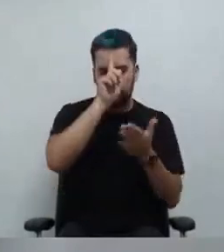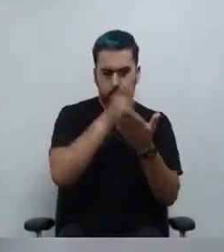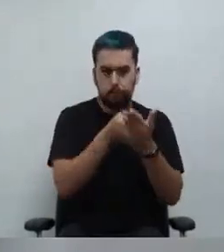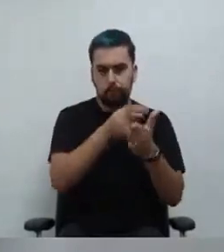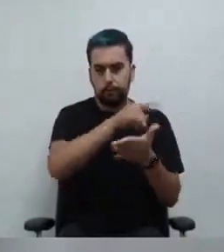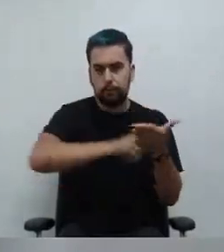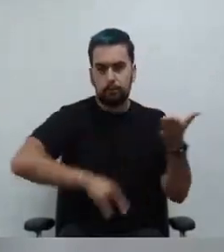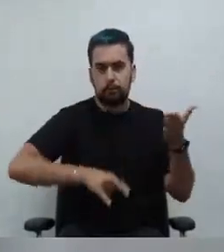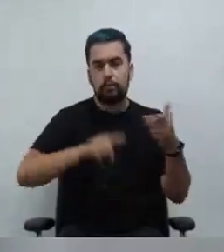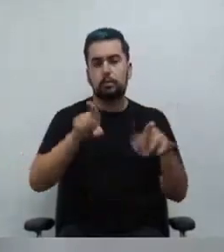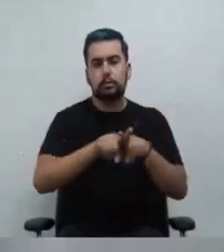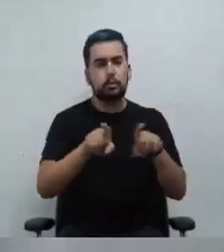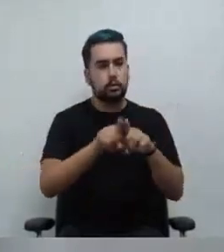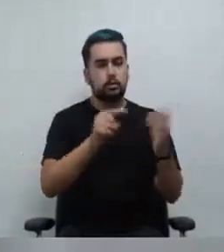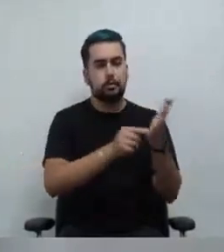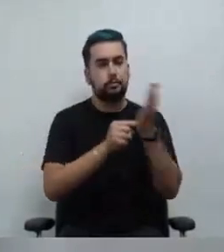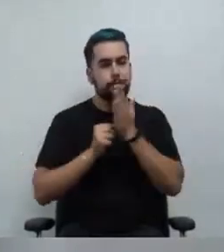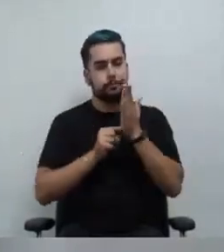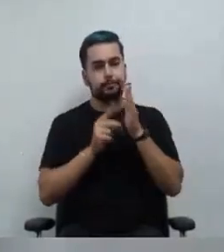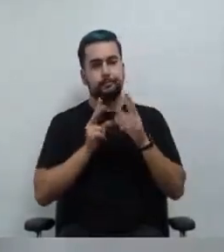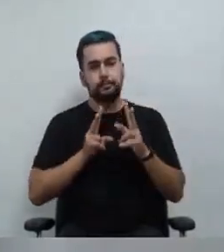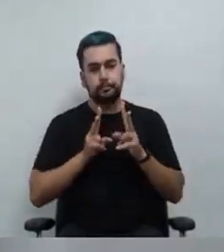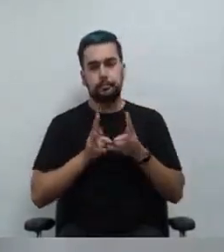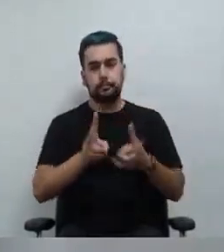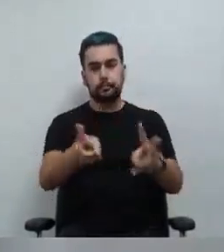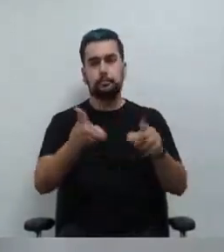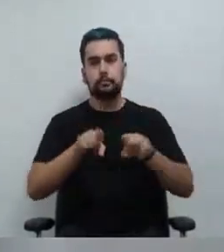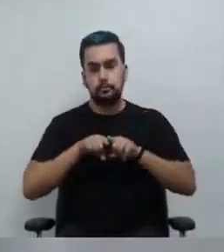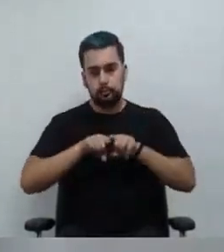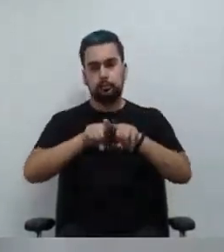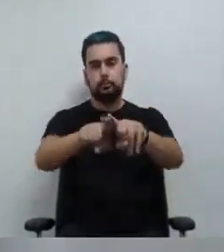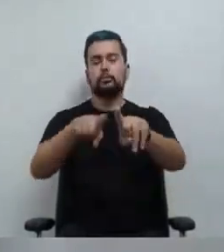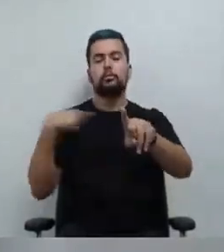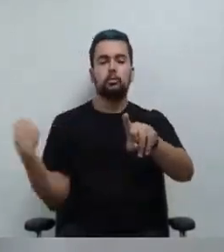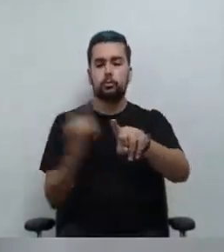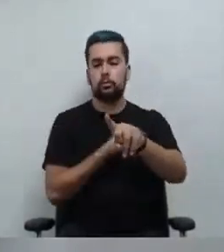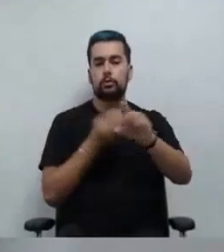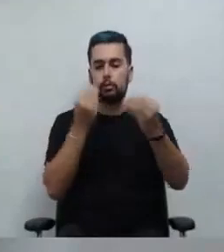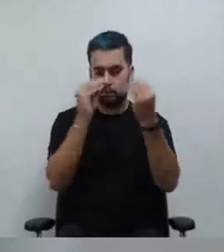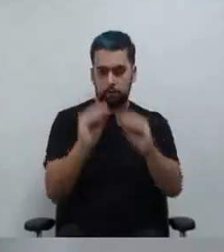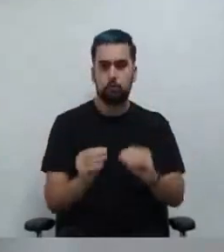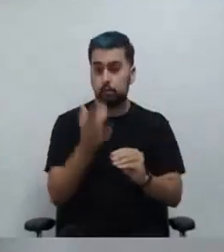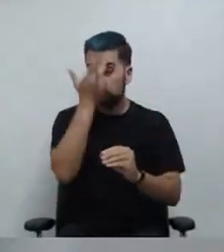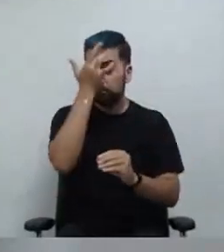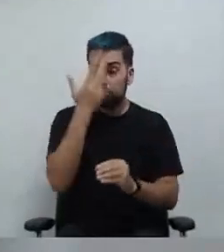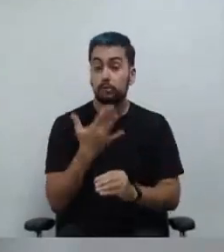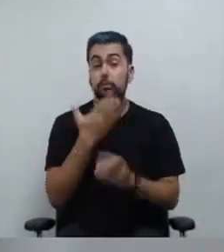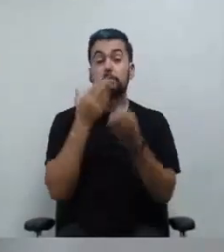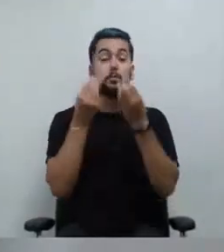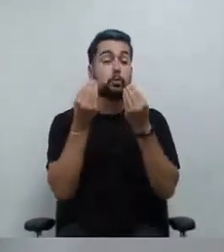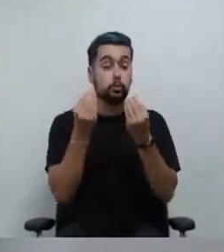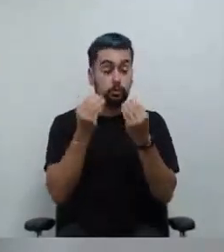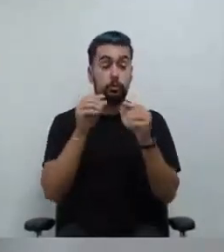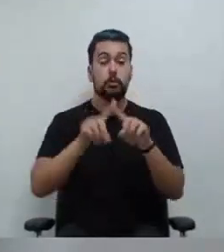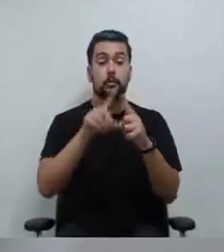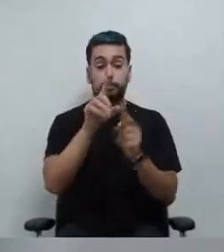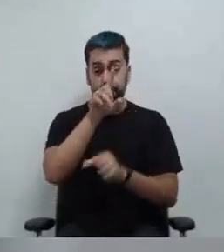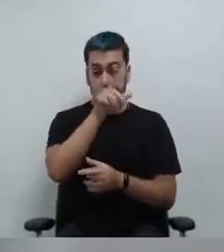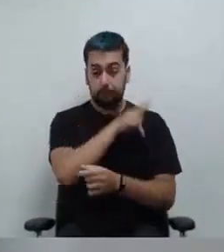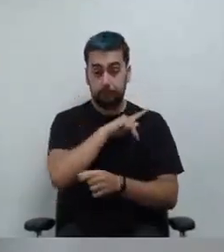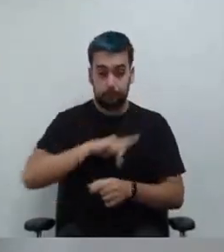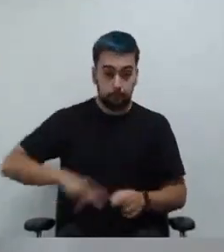Agora, os documentos, pelo menos, aparecem na mesma ordem com que nós juntamos, o que facilita bastante. Mas, presidente,